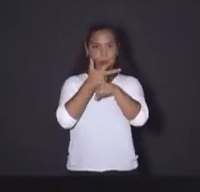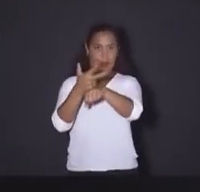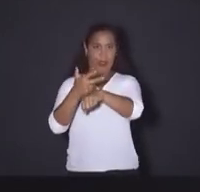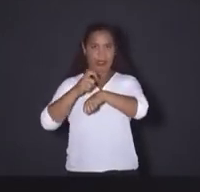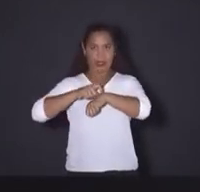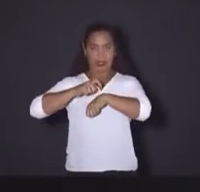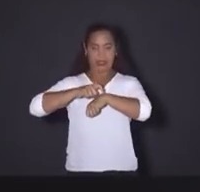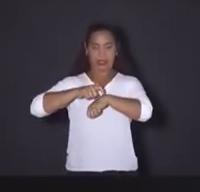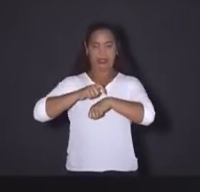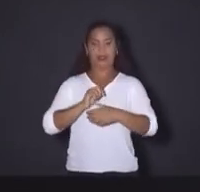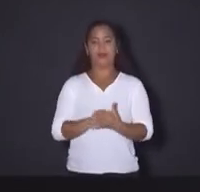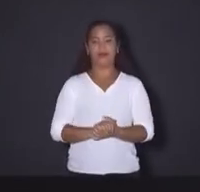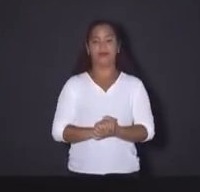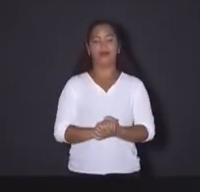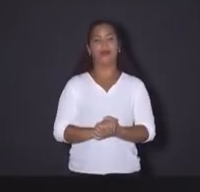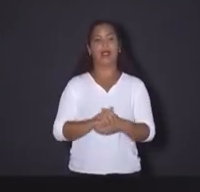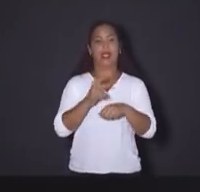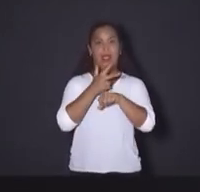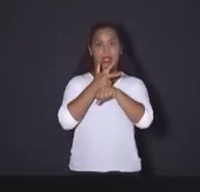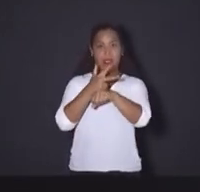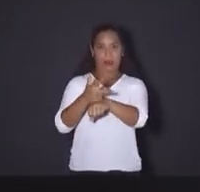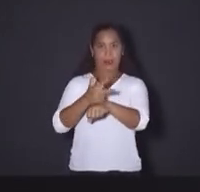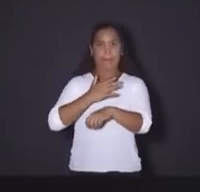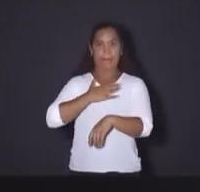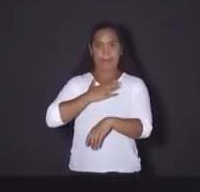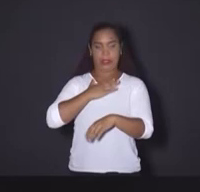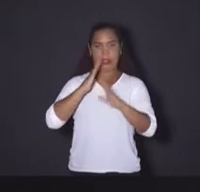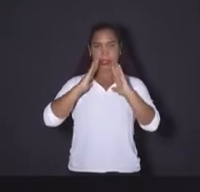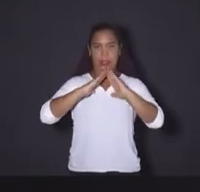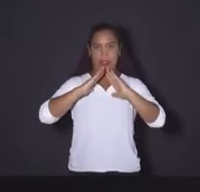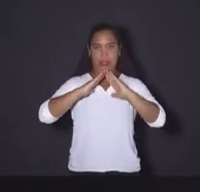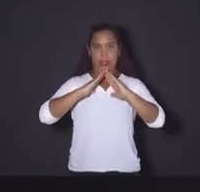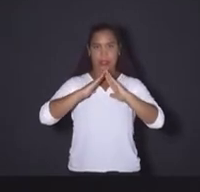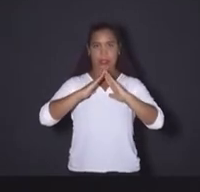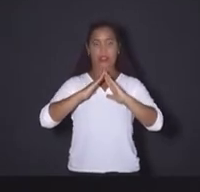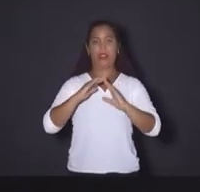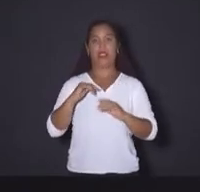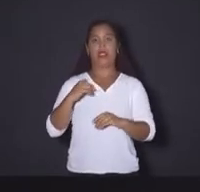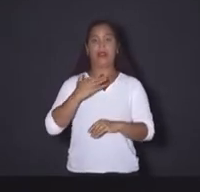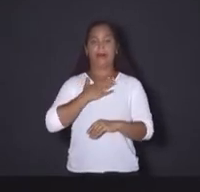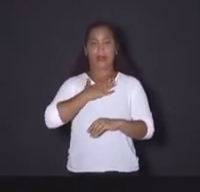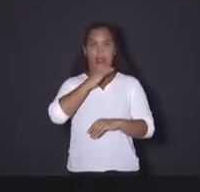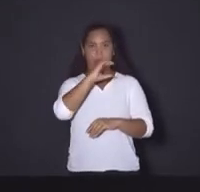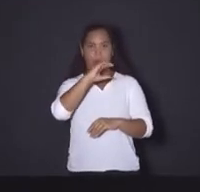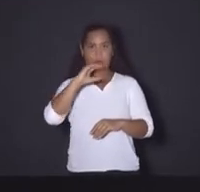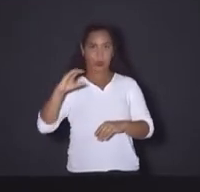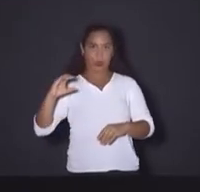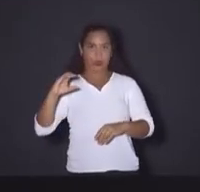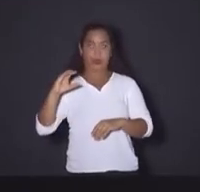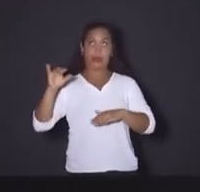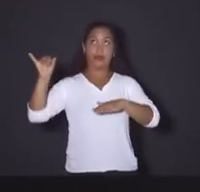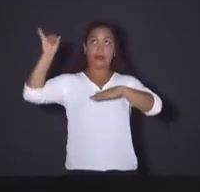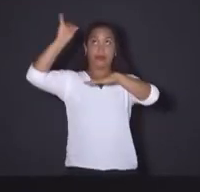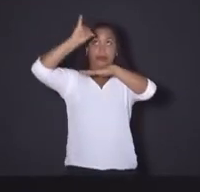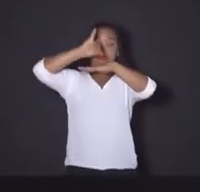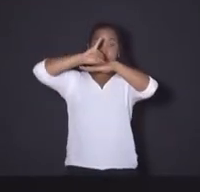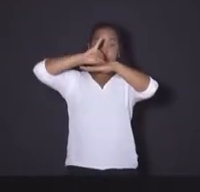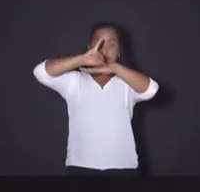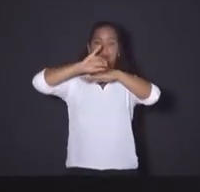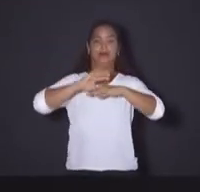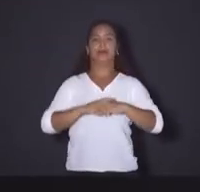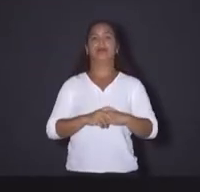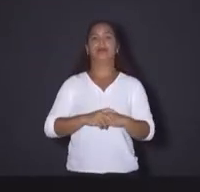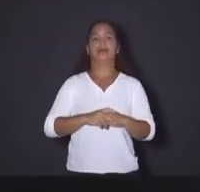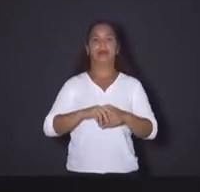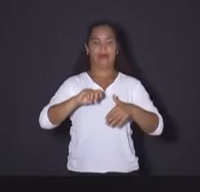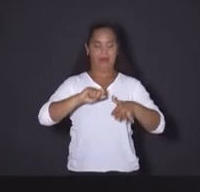muito gravada. A gente gravou em minha casa e minha cunhada, ela mora logo acima de mim e usa a minha varanda para fazer